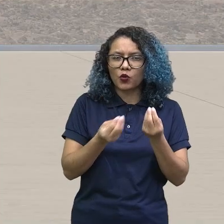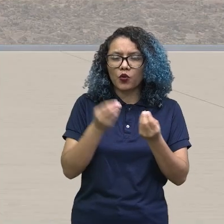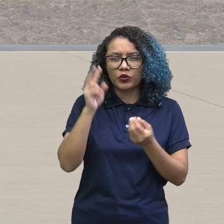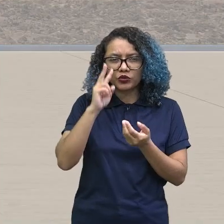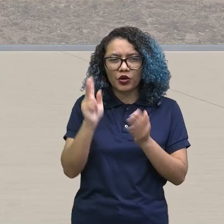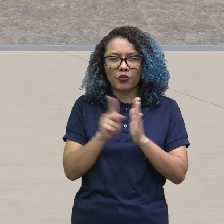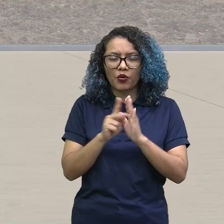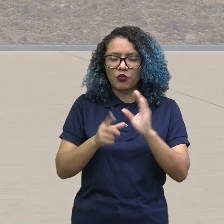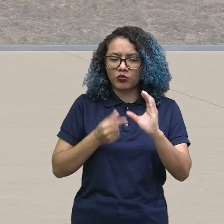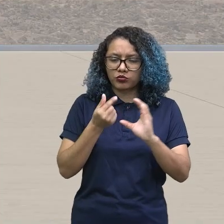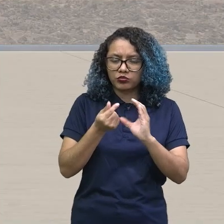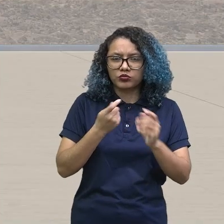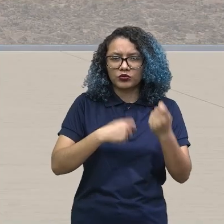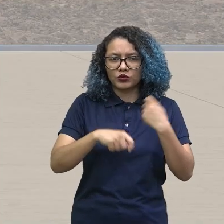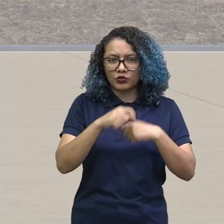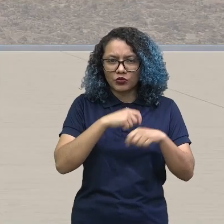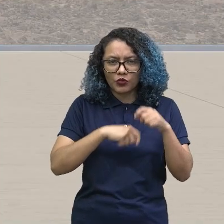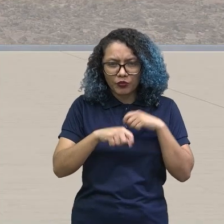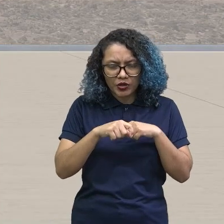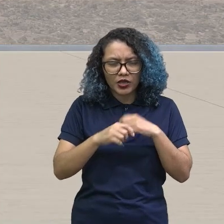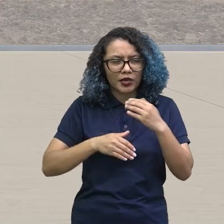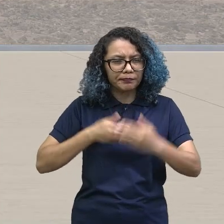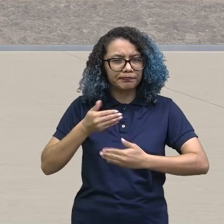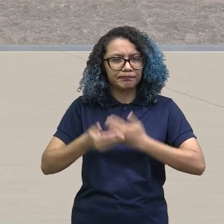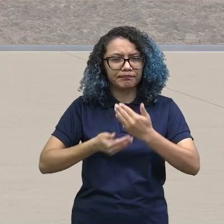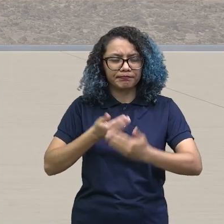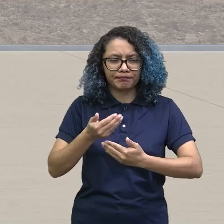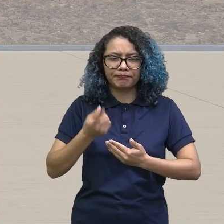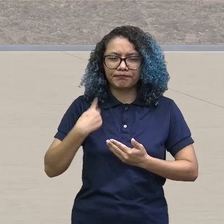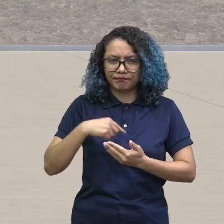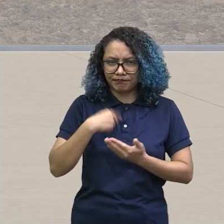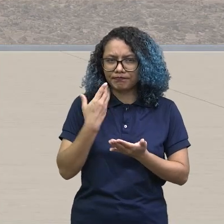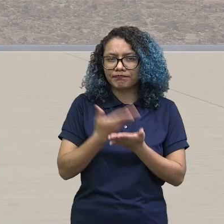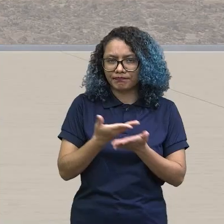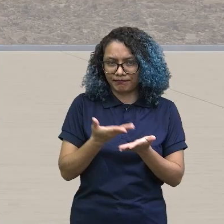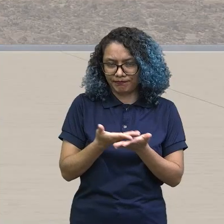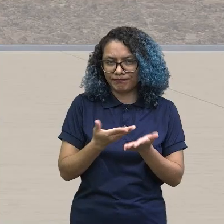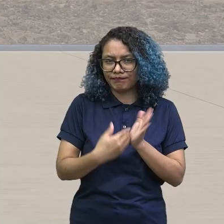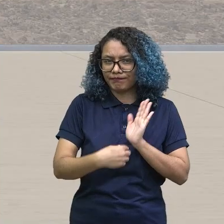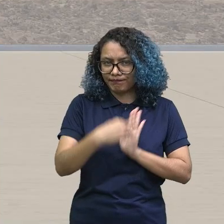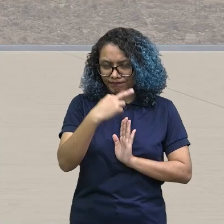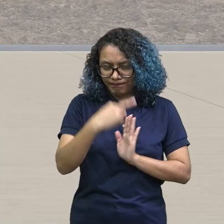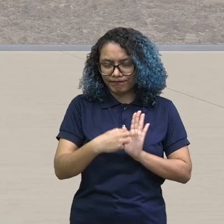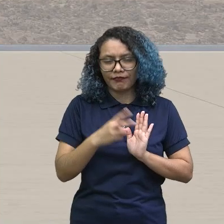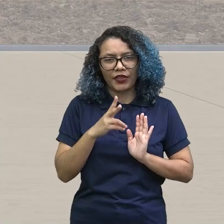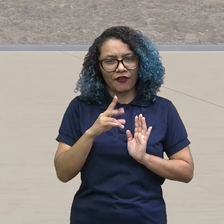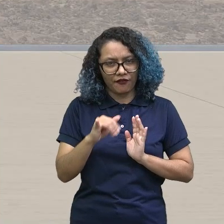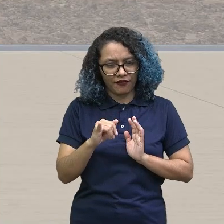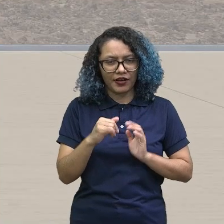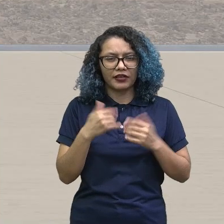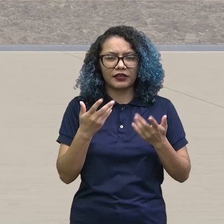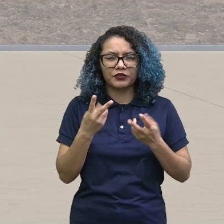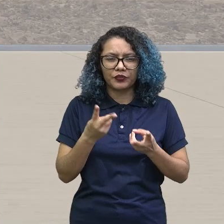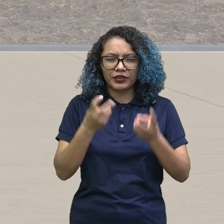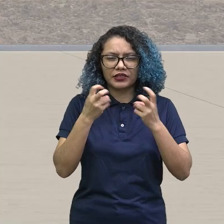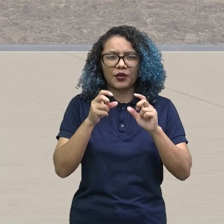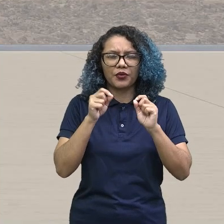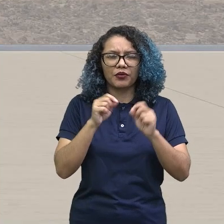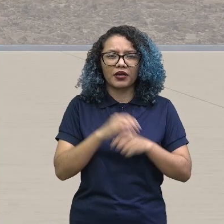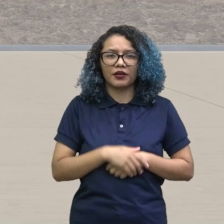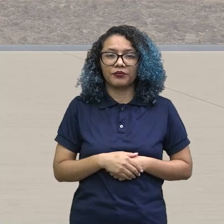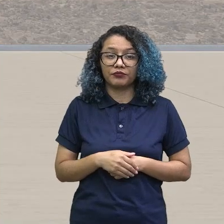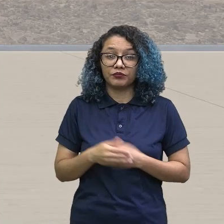da economia, né? A gente vai ler sobre esse assunto, a gente percebe que a partir da